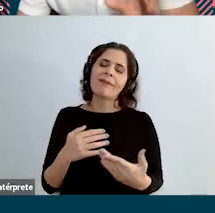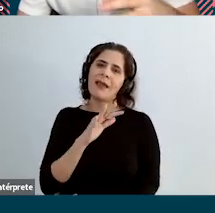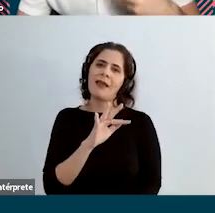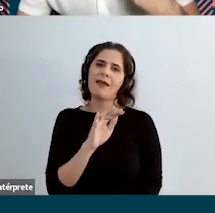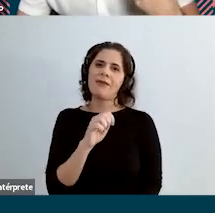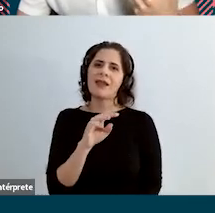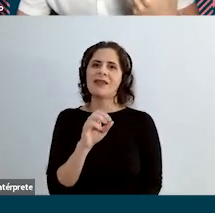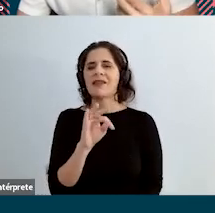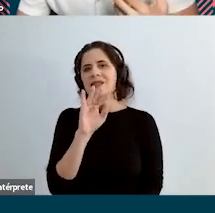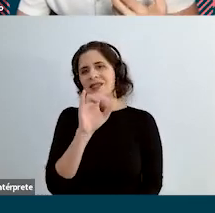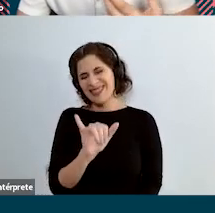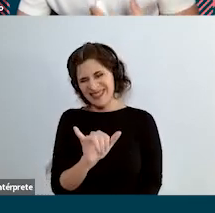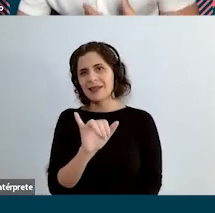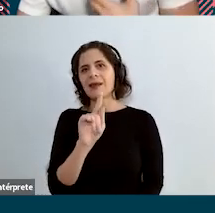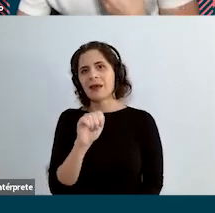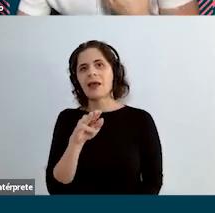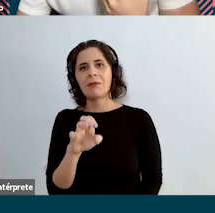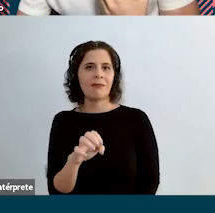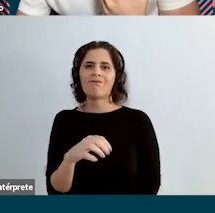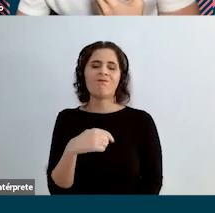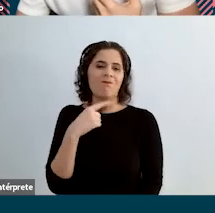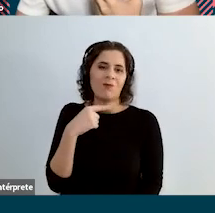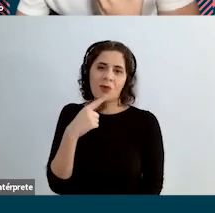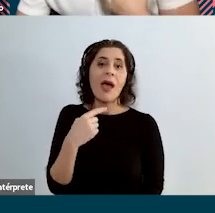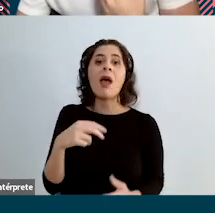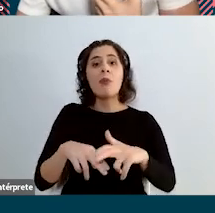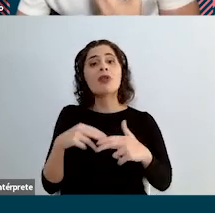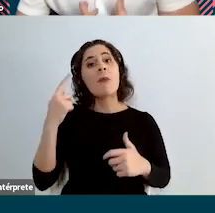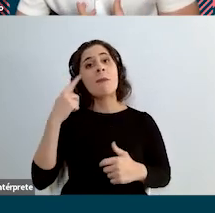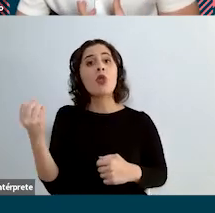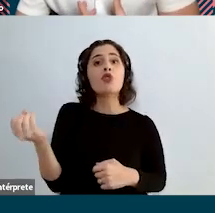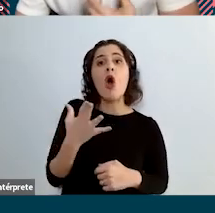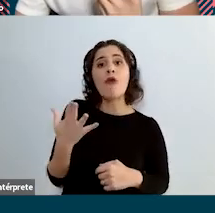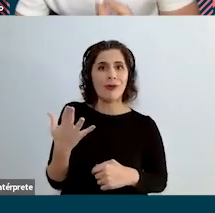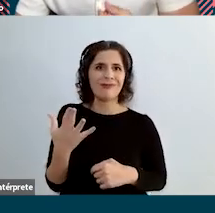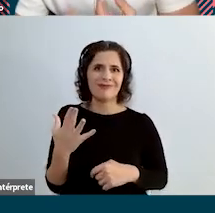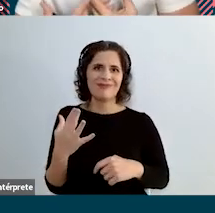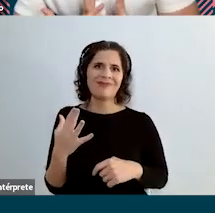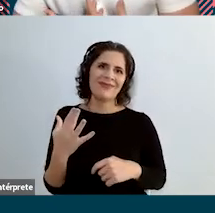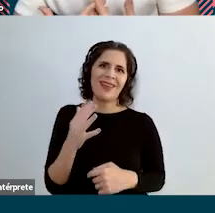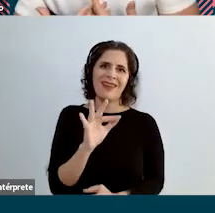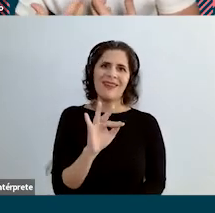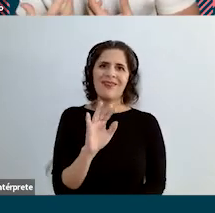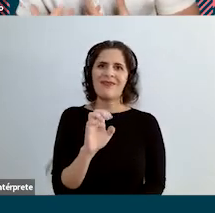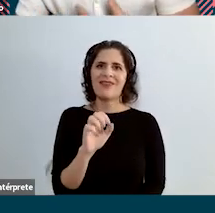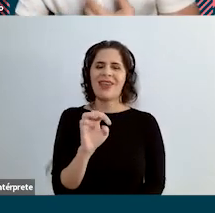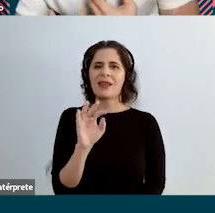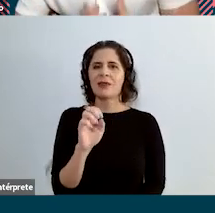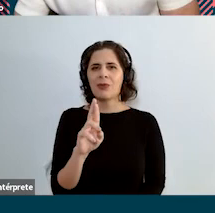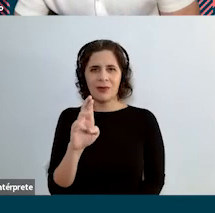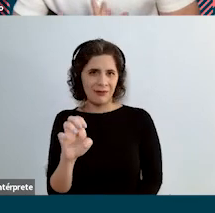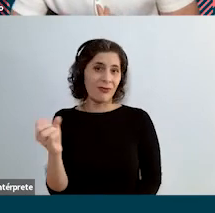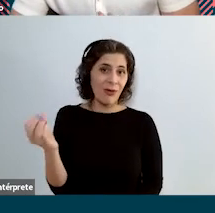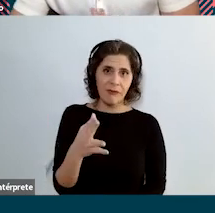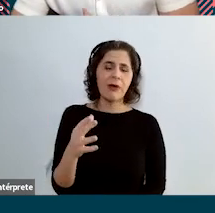isso a gente pensou numa dinâmica de pódio, né, uma feature nova, que as pessoas entravam e colocavam quem elas achavam que ia ser